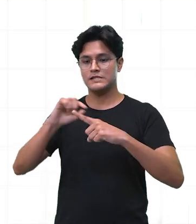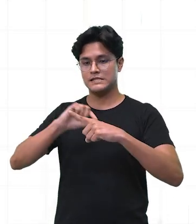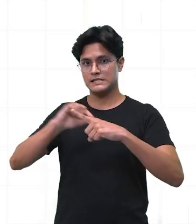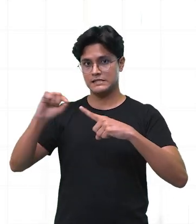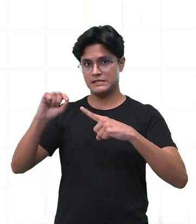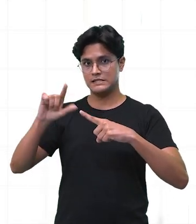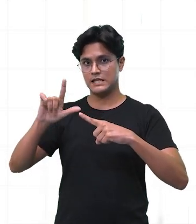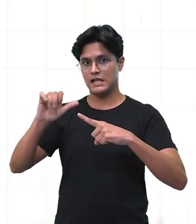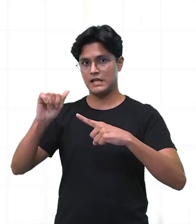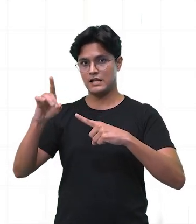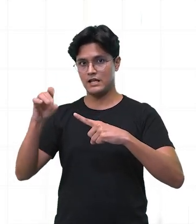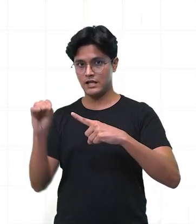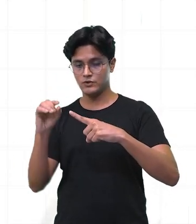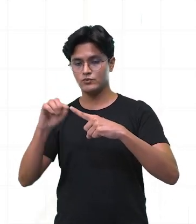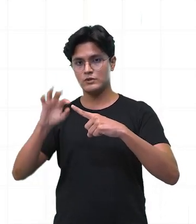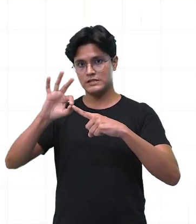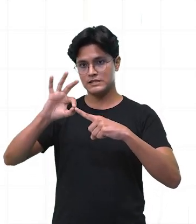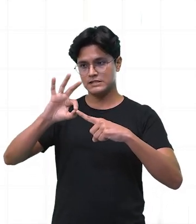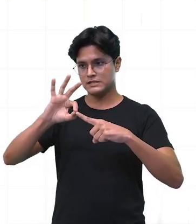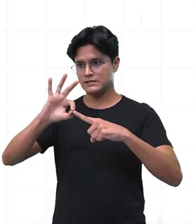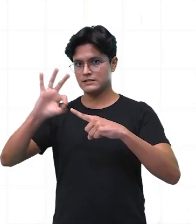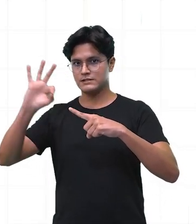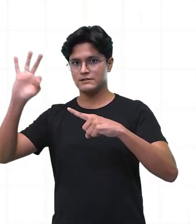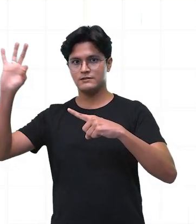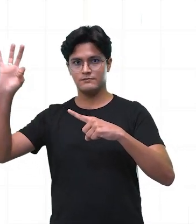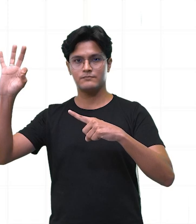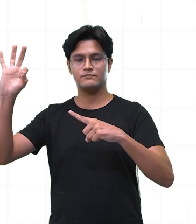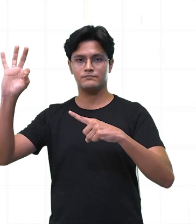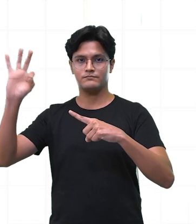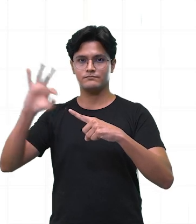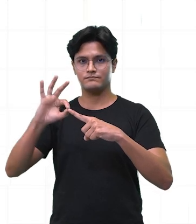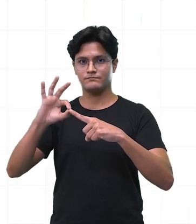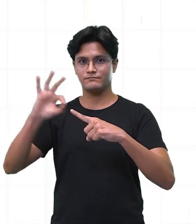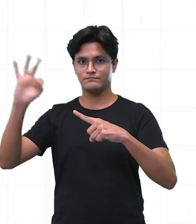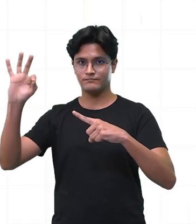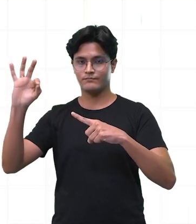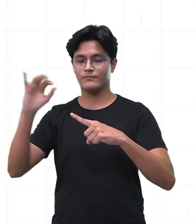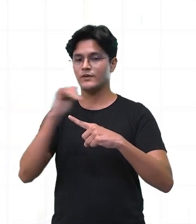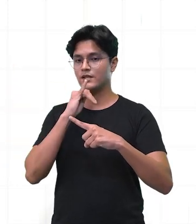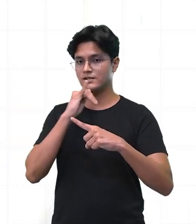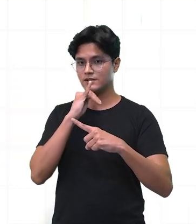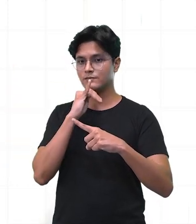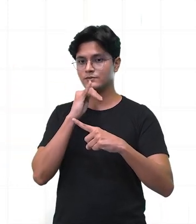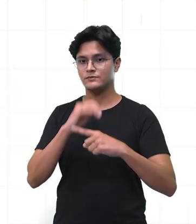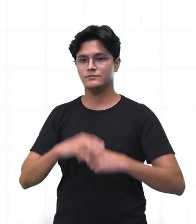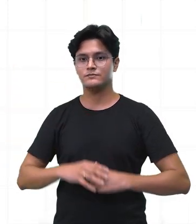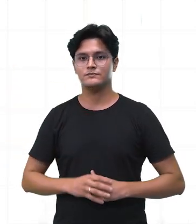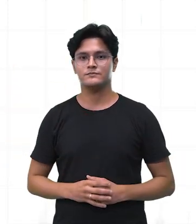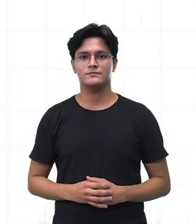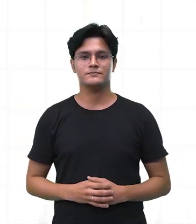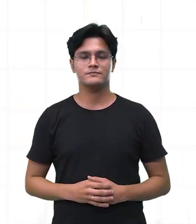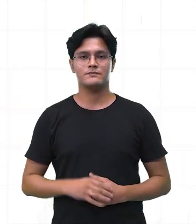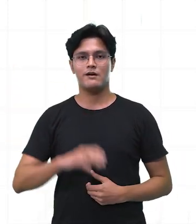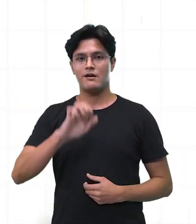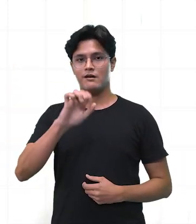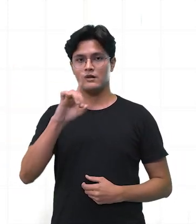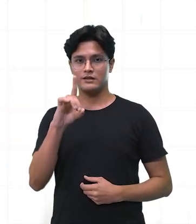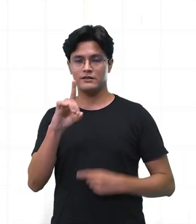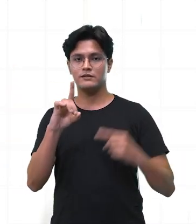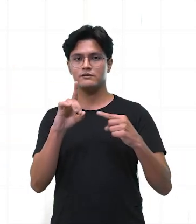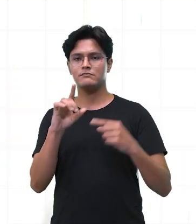Por exemplo, eu quero prolongar o lado ED. Quem é o lado